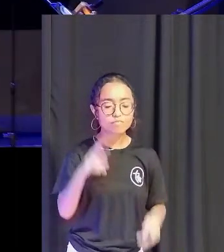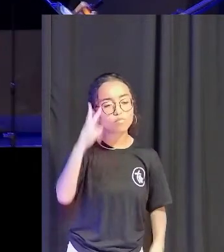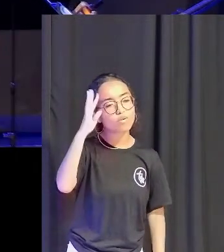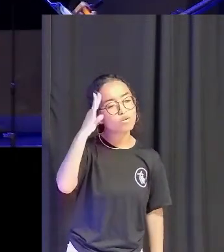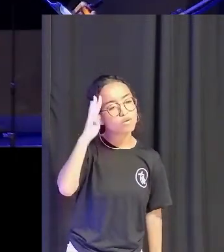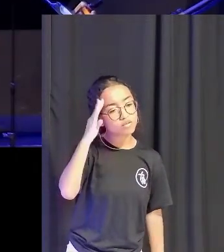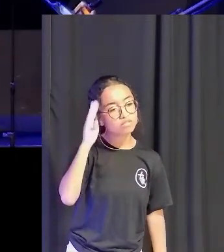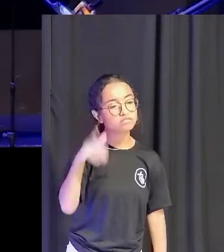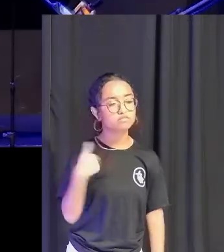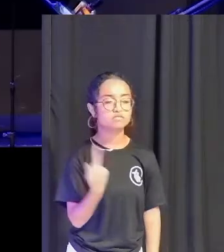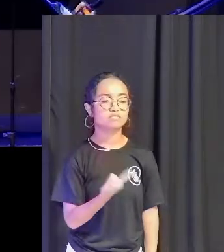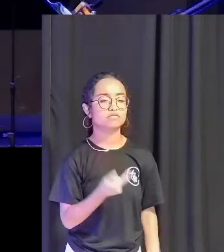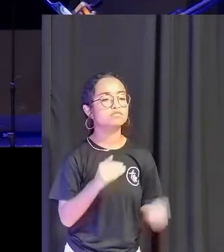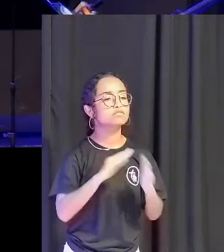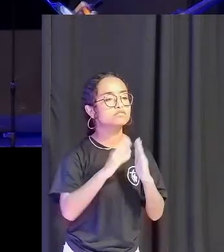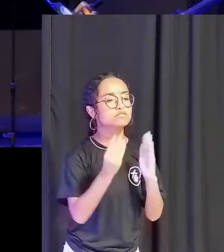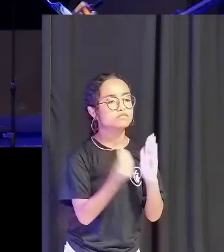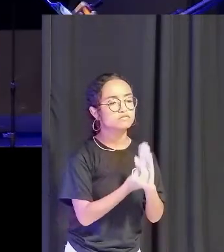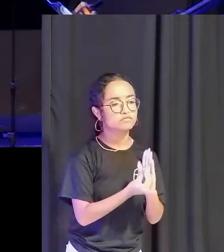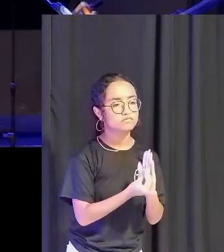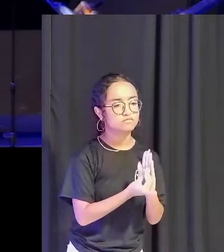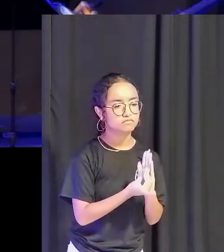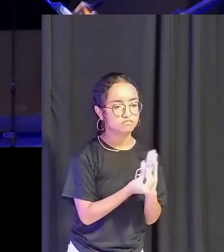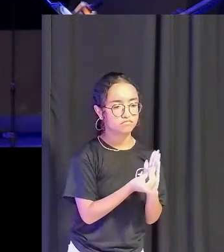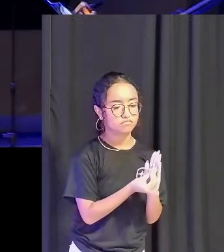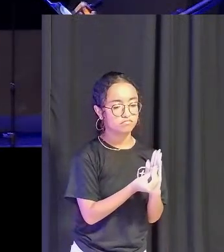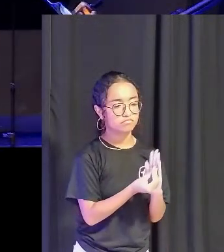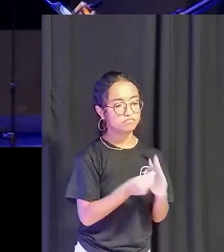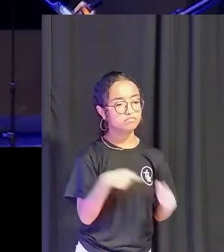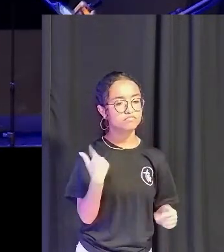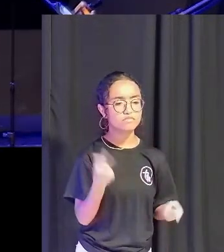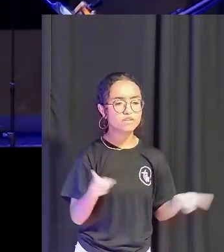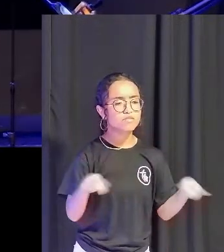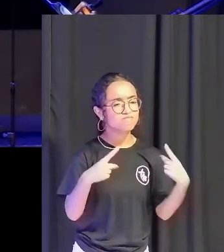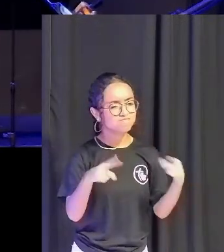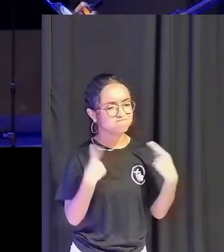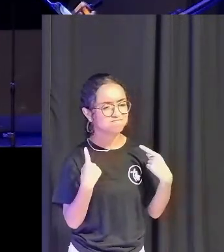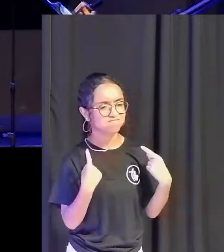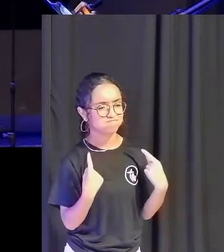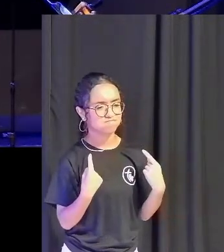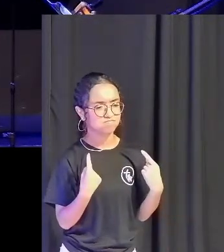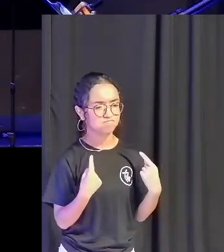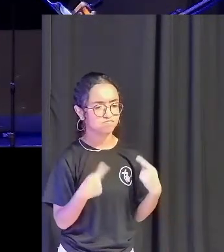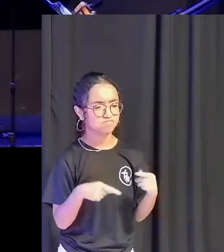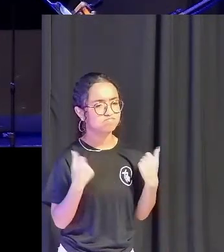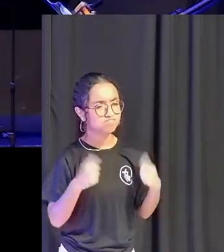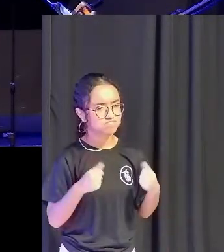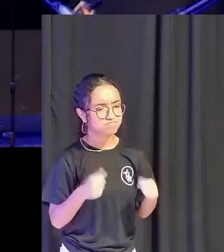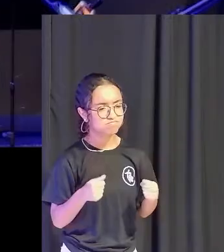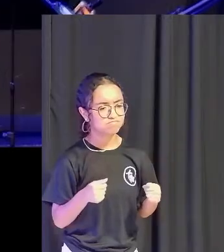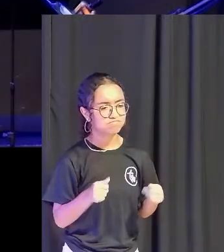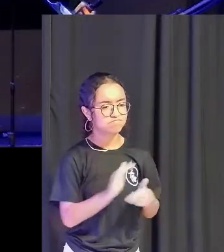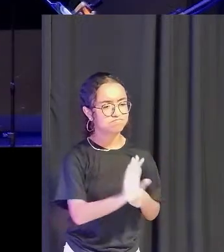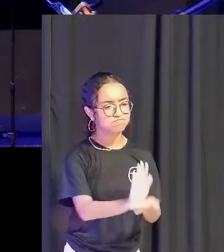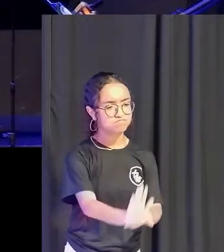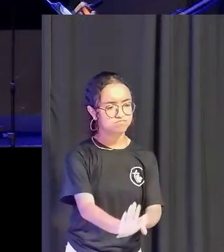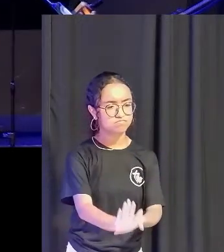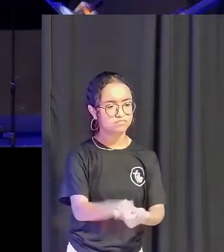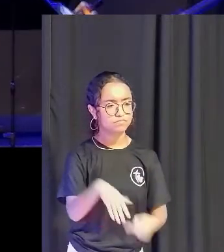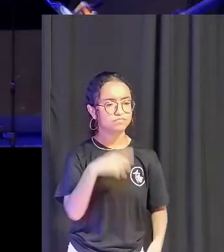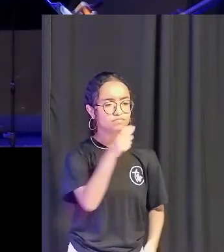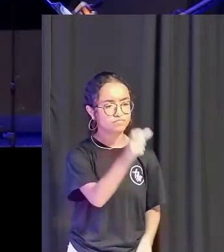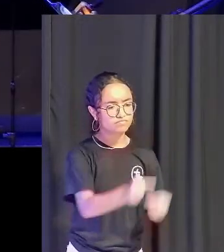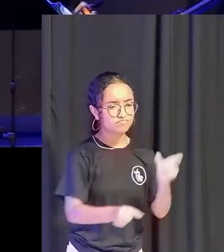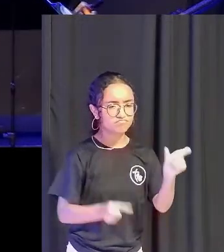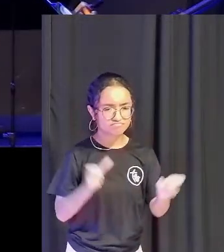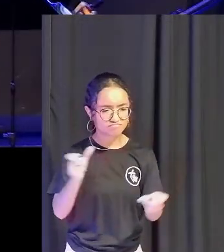tentados, podemos comprometer-nos uns aos outros a nos ajudar como igreja. E que quando isso aconteça,